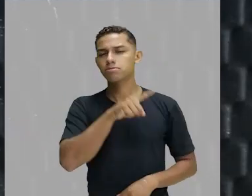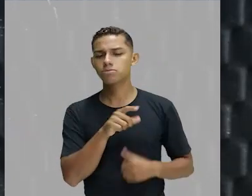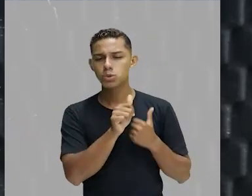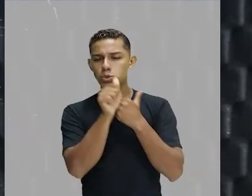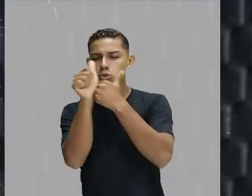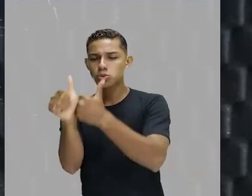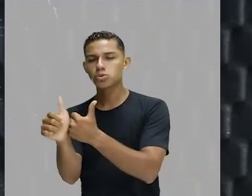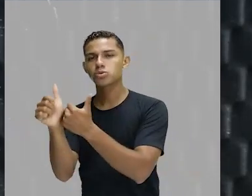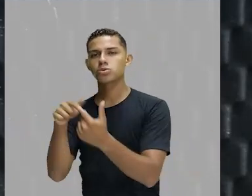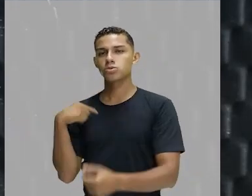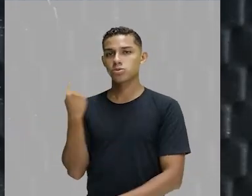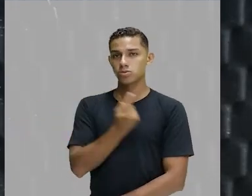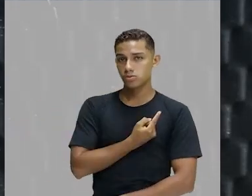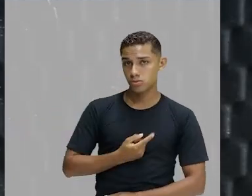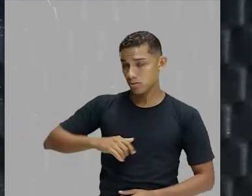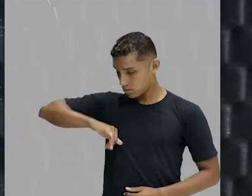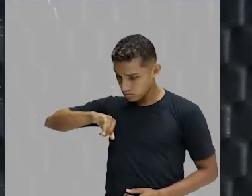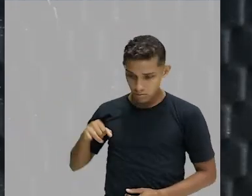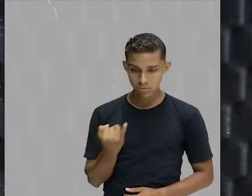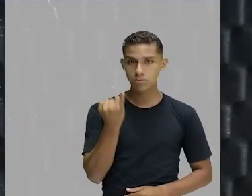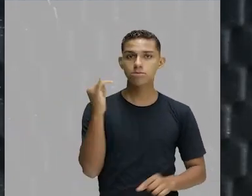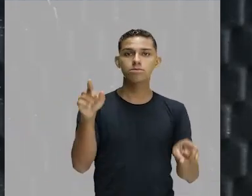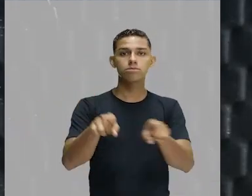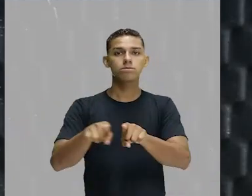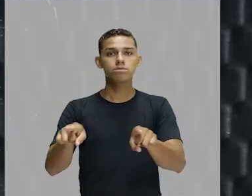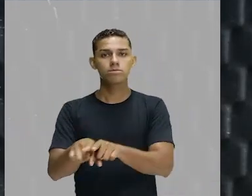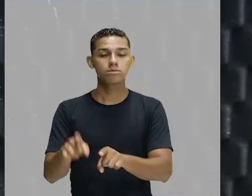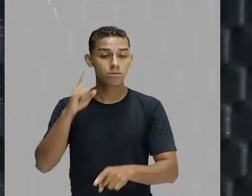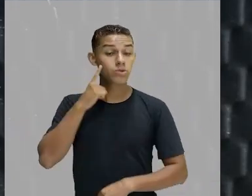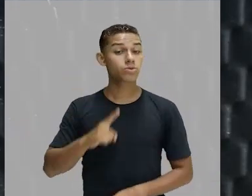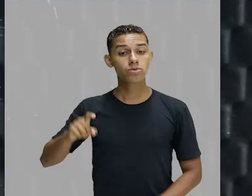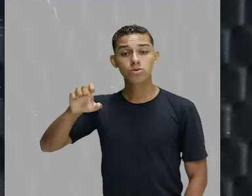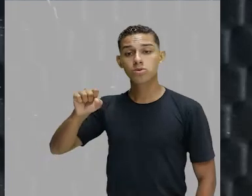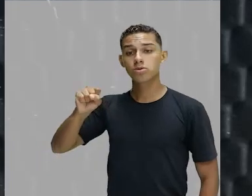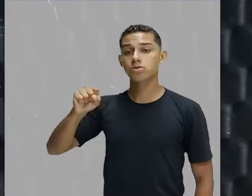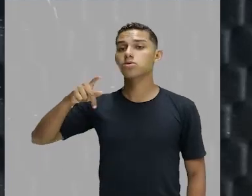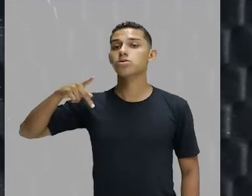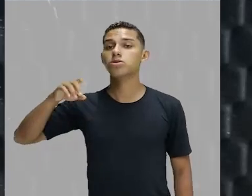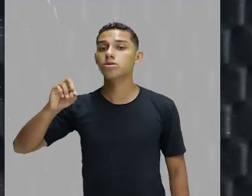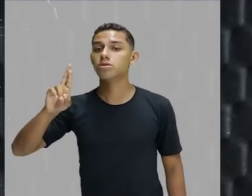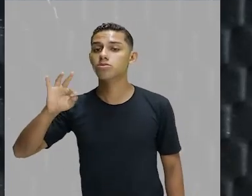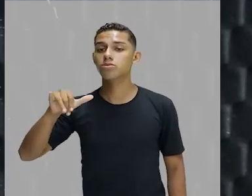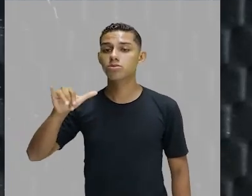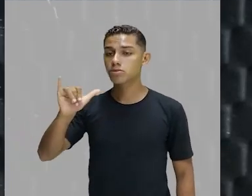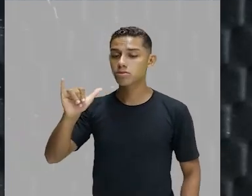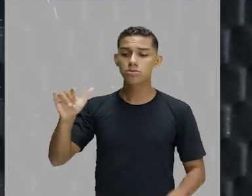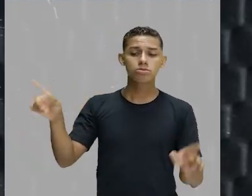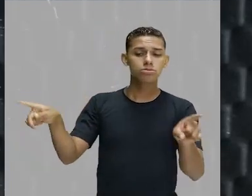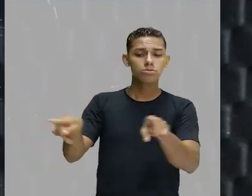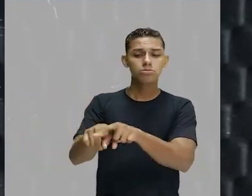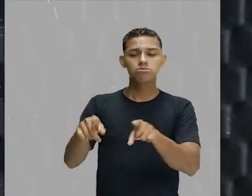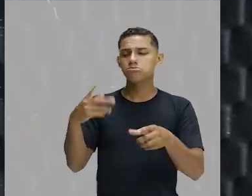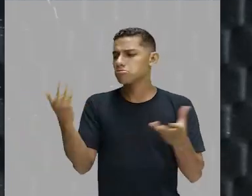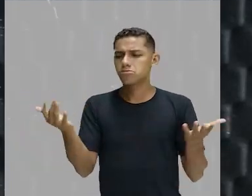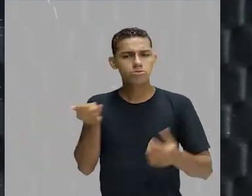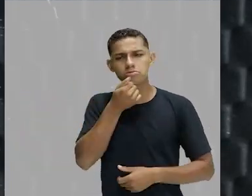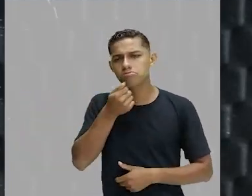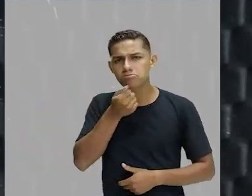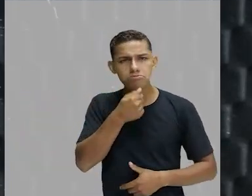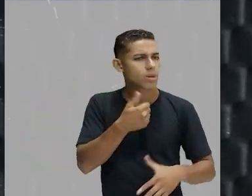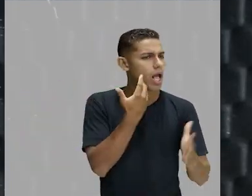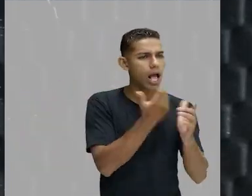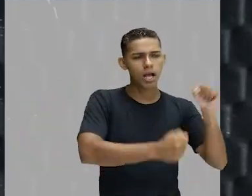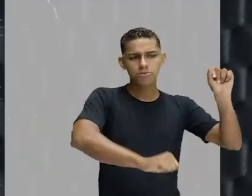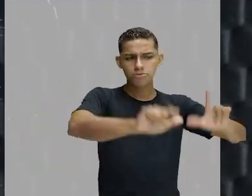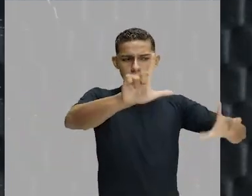acompanha aqui com a gente. Aproveite também, nos escute no Spotify. Não deu para assistir a aula no canal, nem de manhã, nem de tarde, nem à